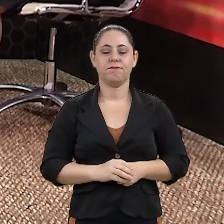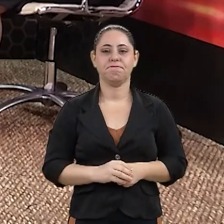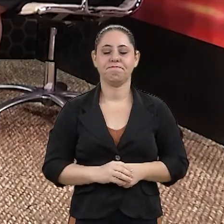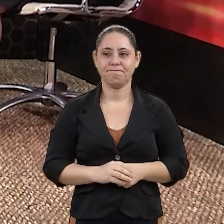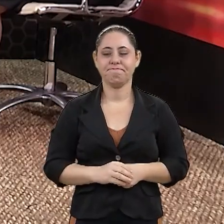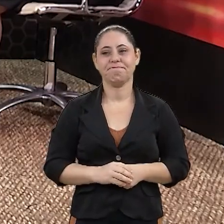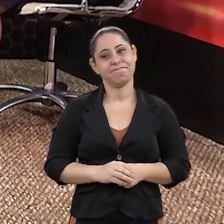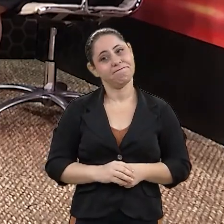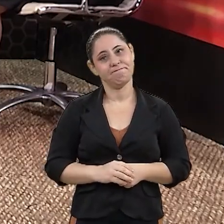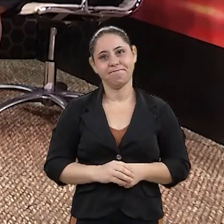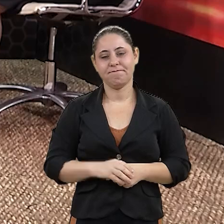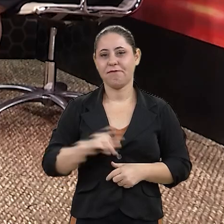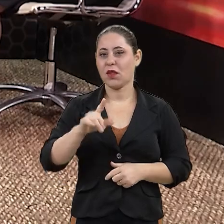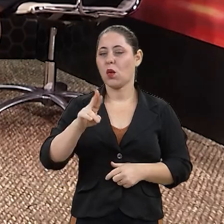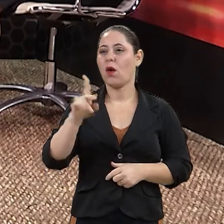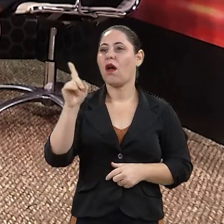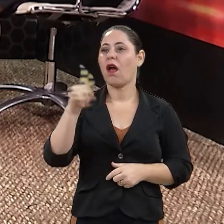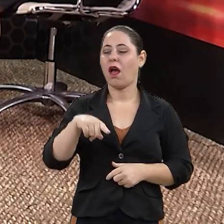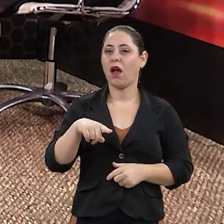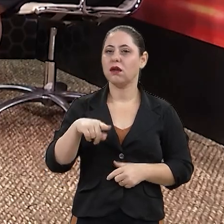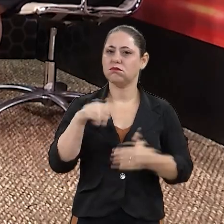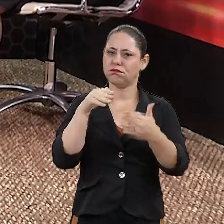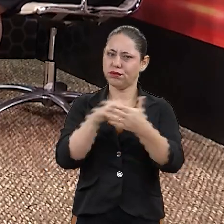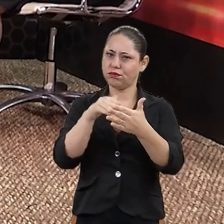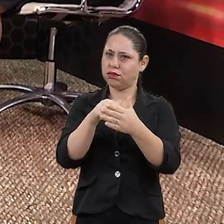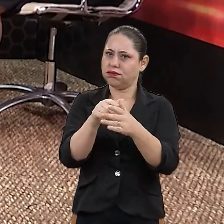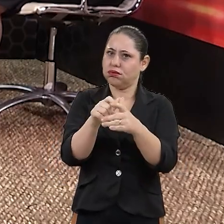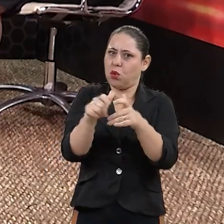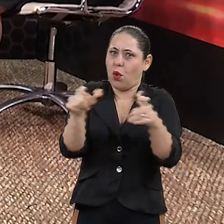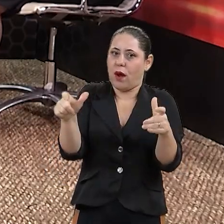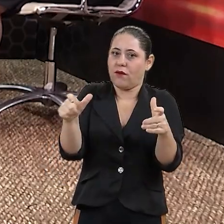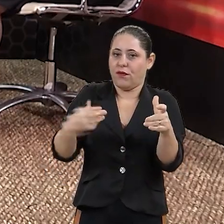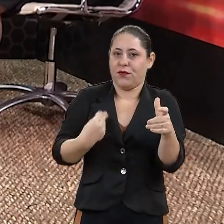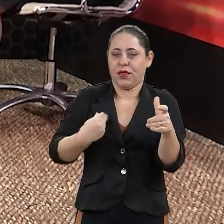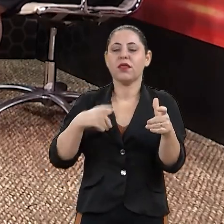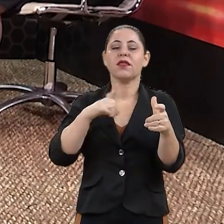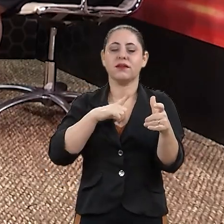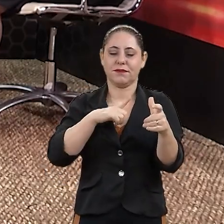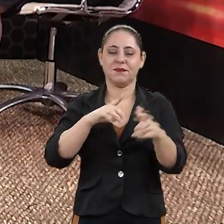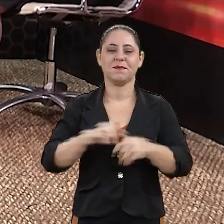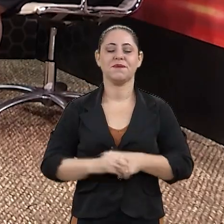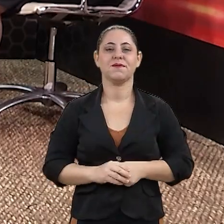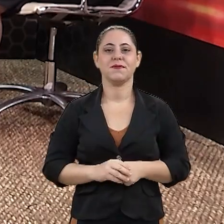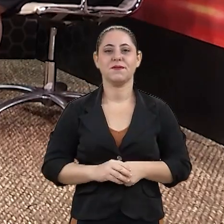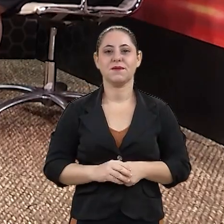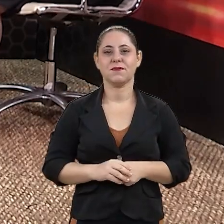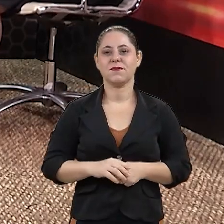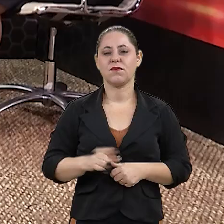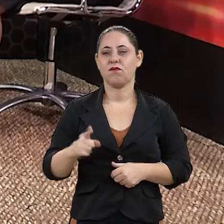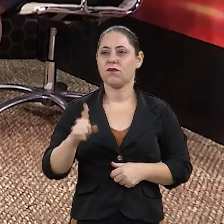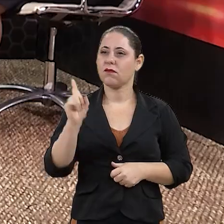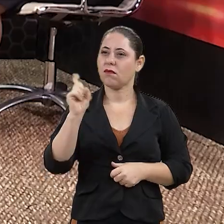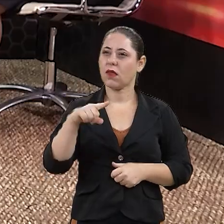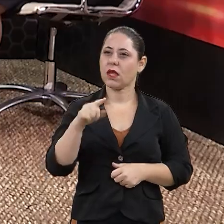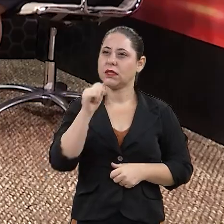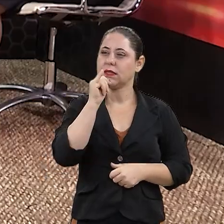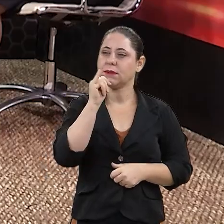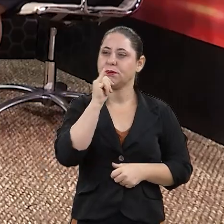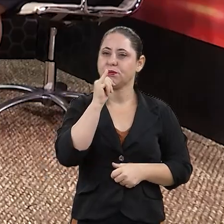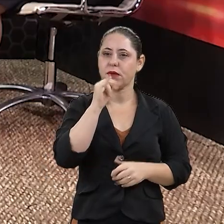Lu, eu falo que é um dos grandes desafios que eu tive na vida, né? Realmente você ser